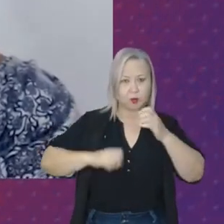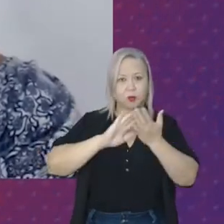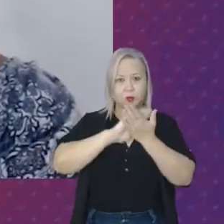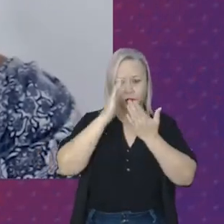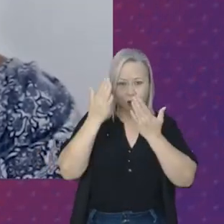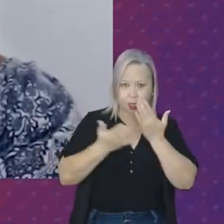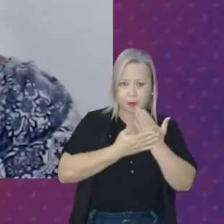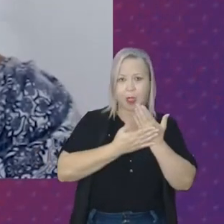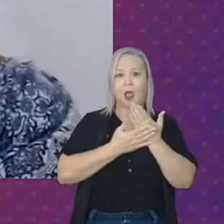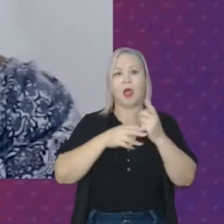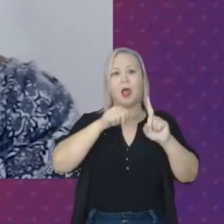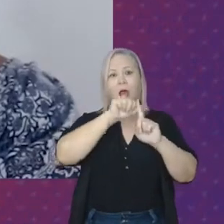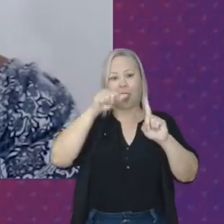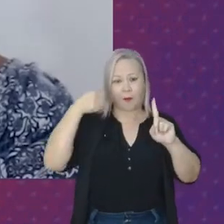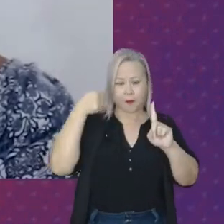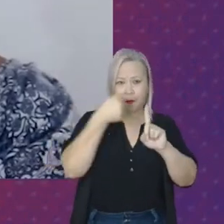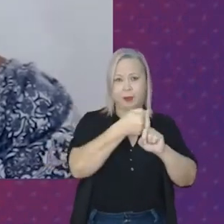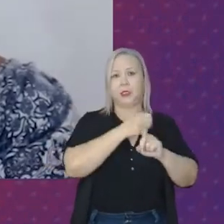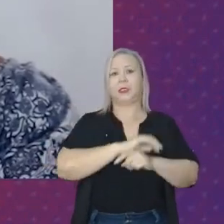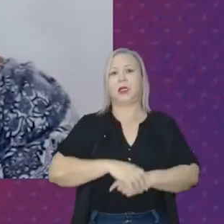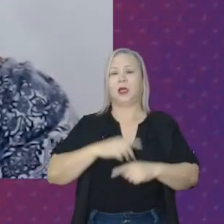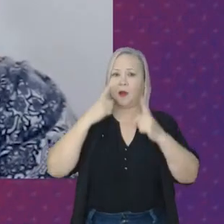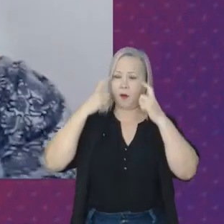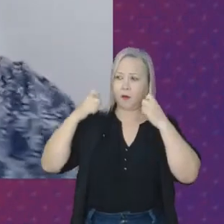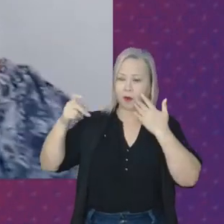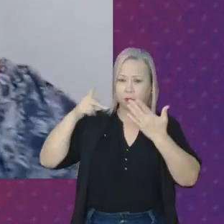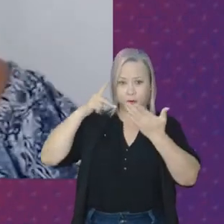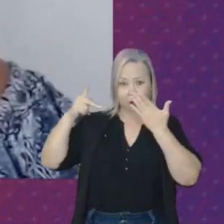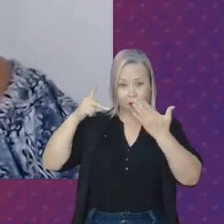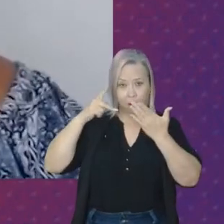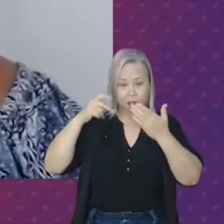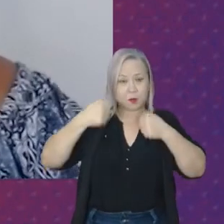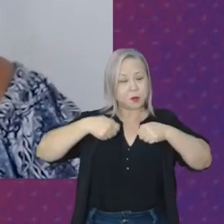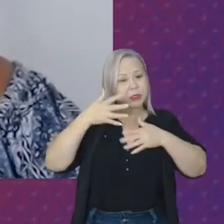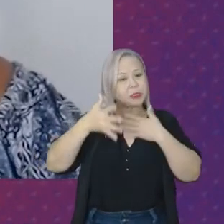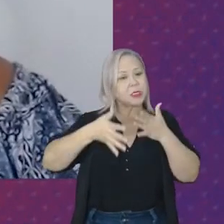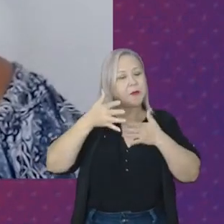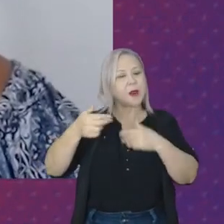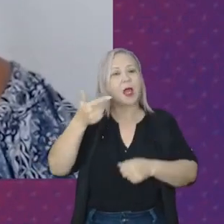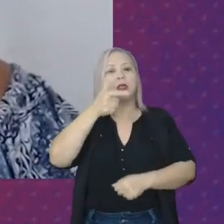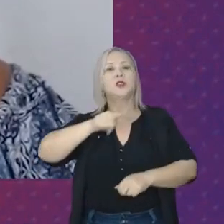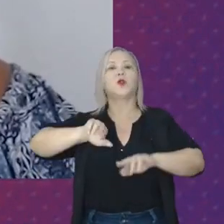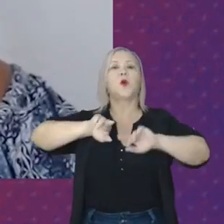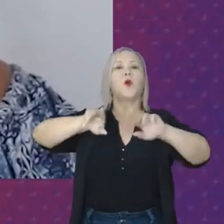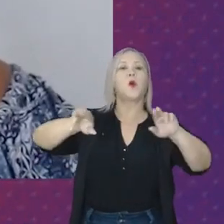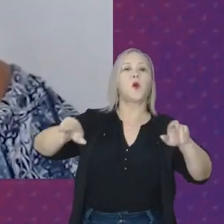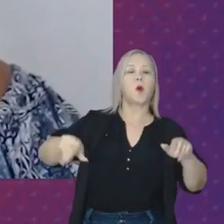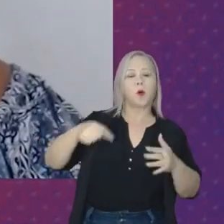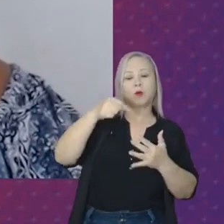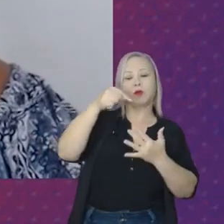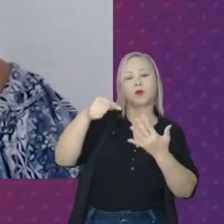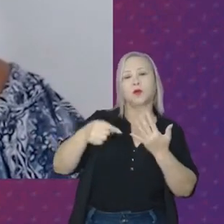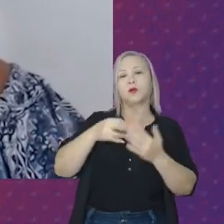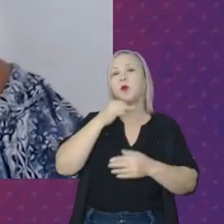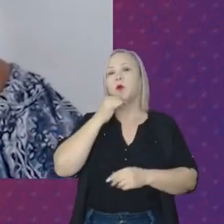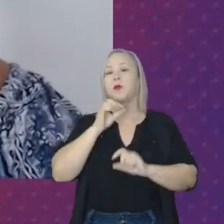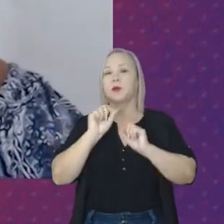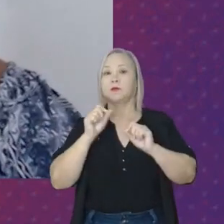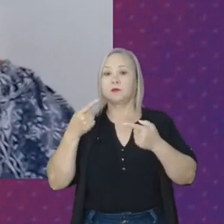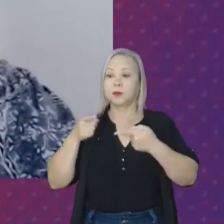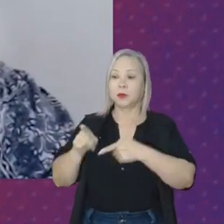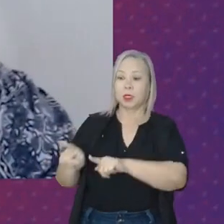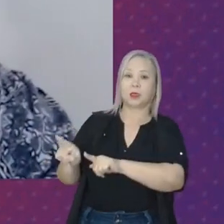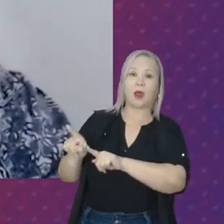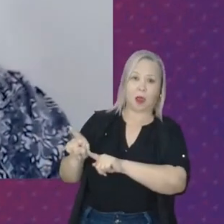ameaça, feminicídio, a violência psicológica, a gente precisa falar de outros fatores, por exemplo, que atacam